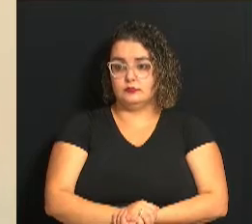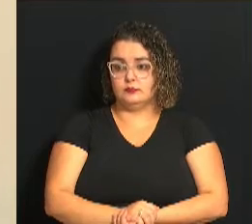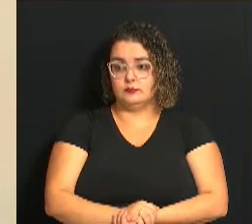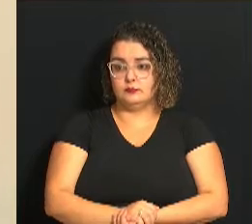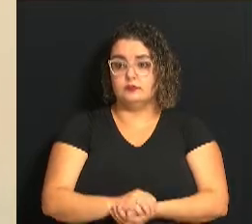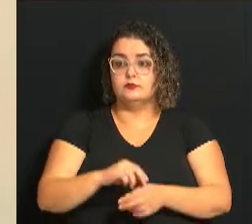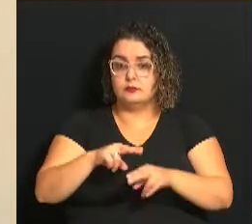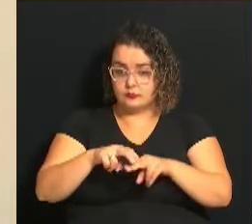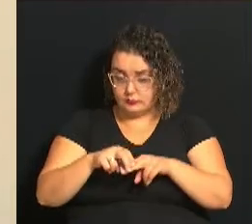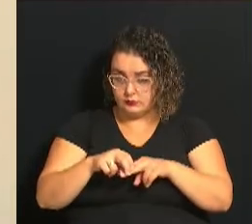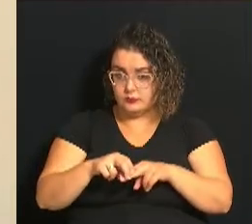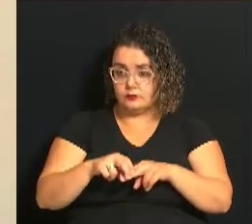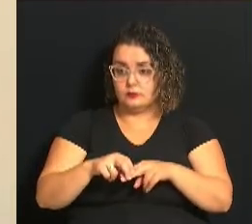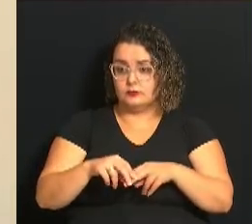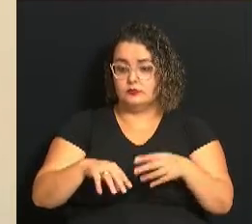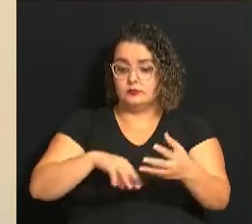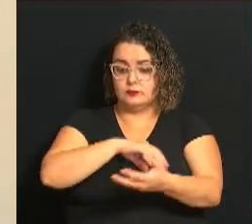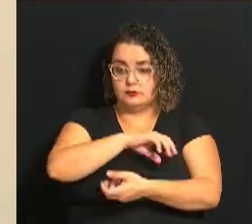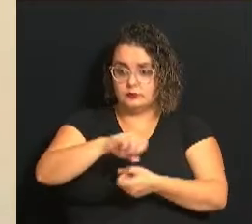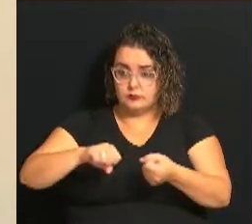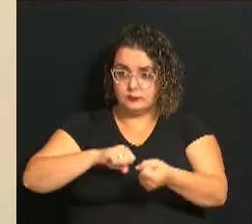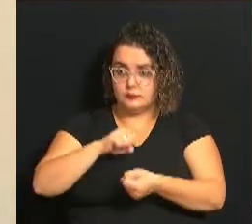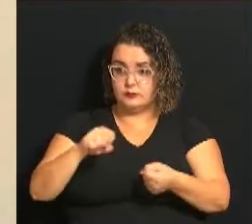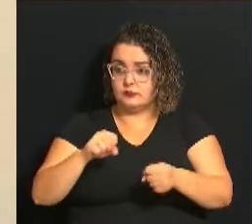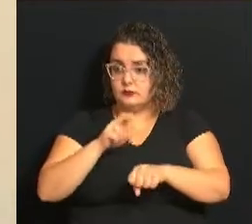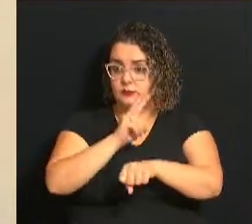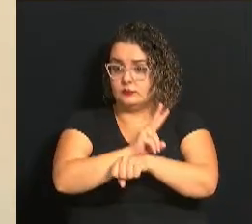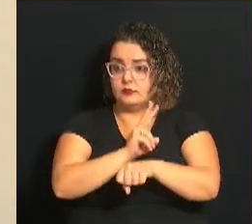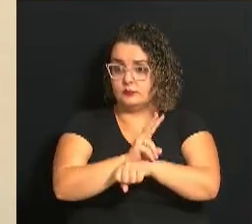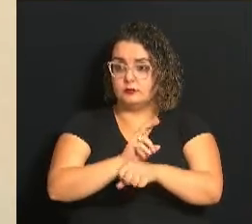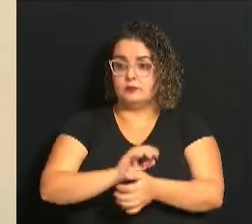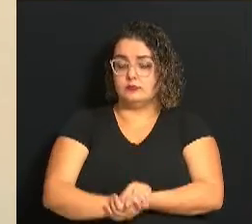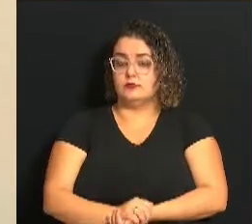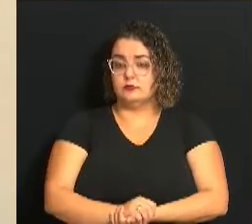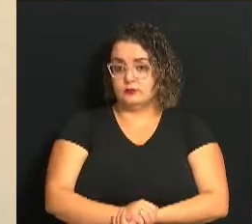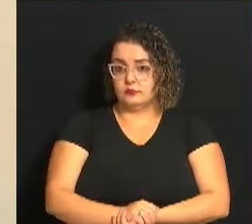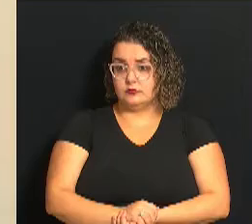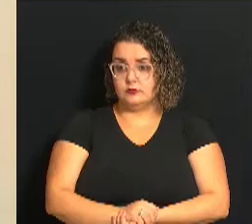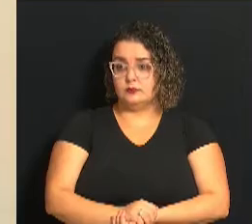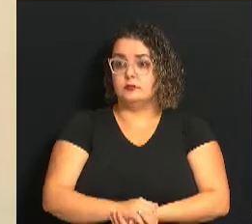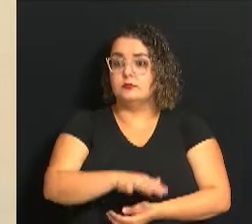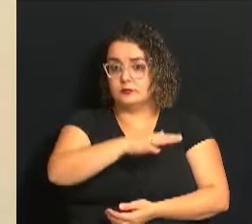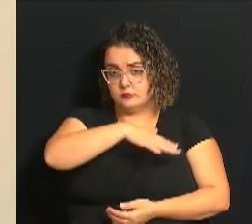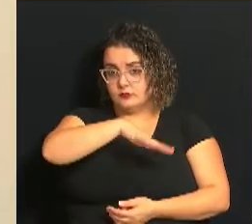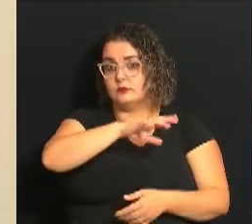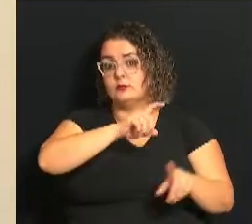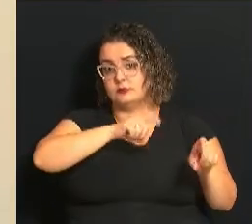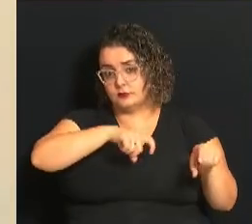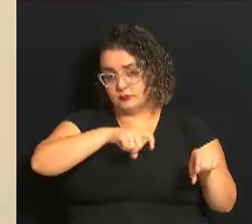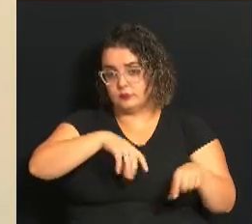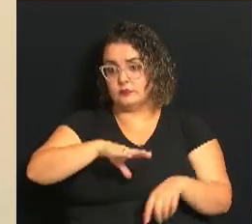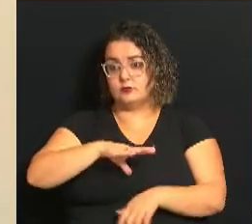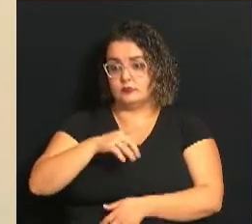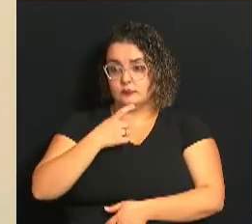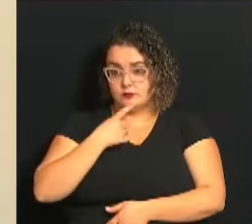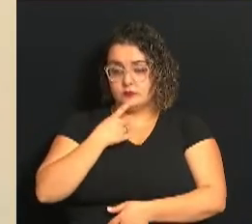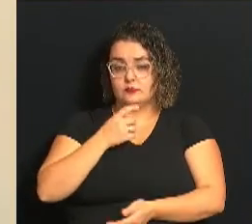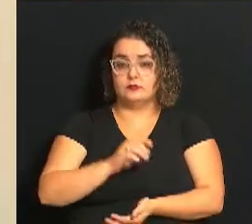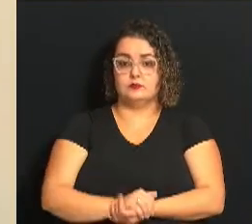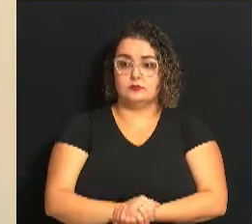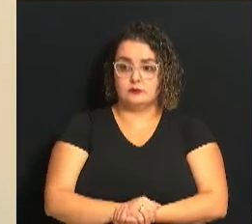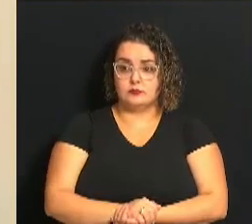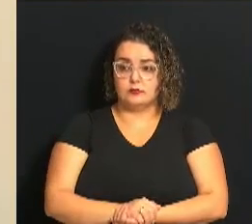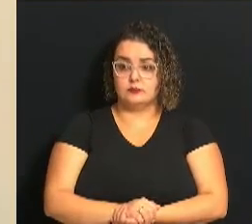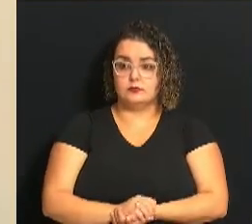unidade de uso sustentável, unidade de conservação de uso sustentável, é uma área rural do município que também